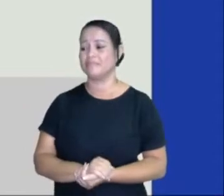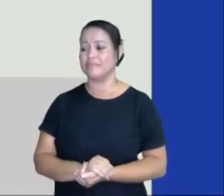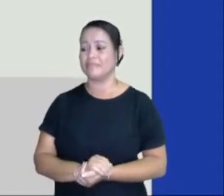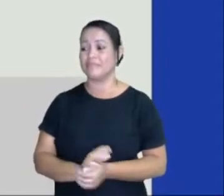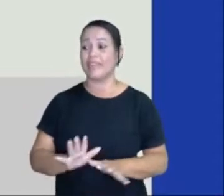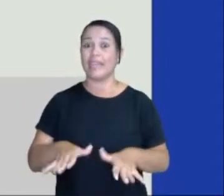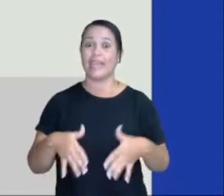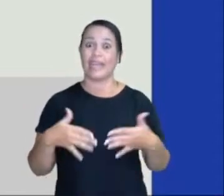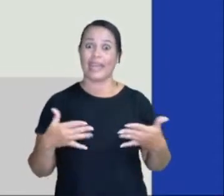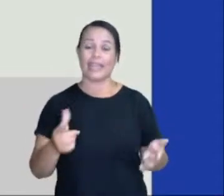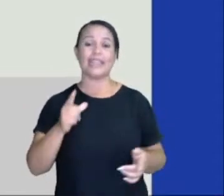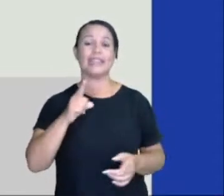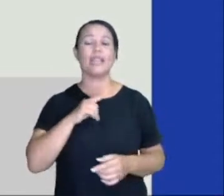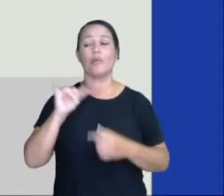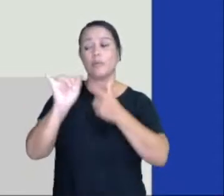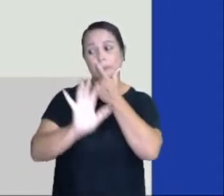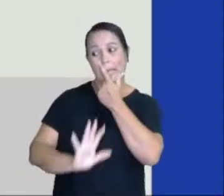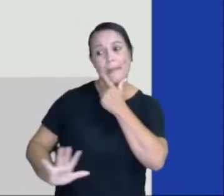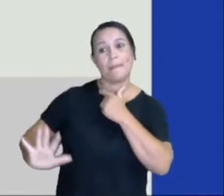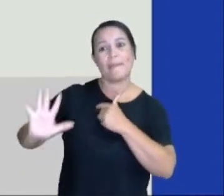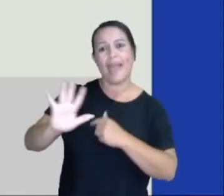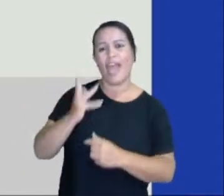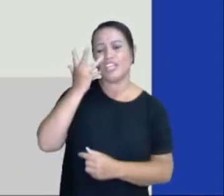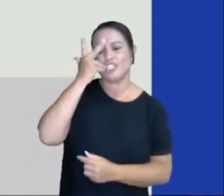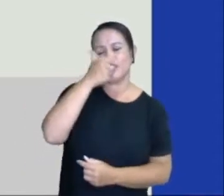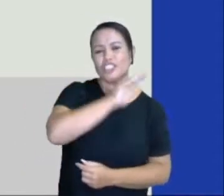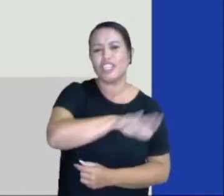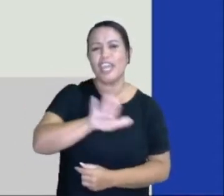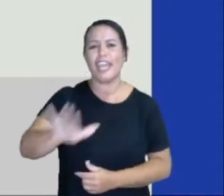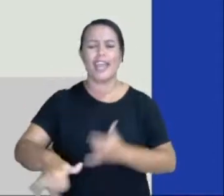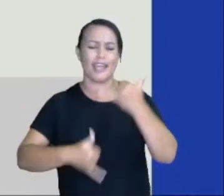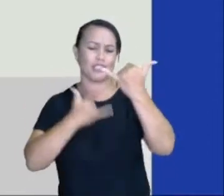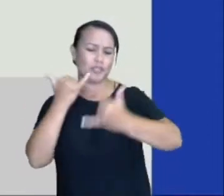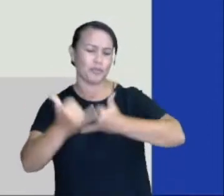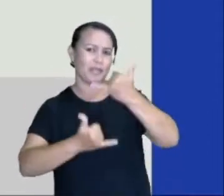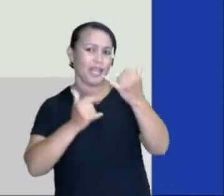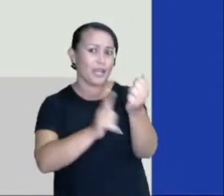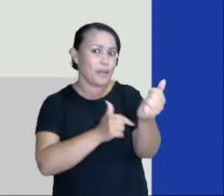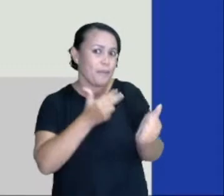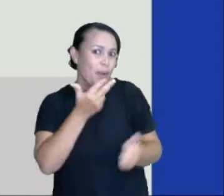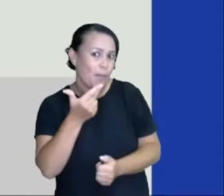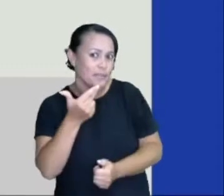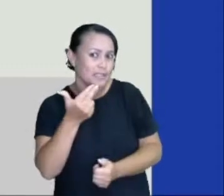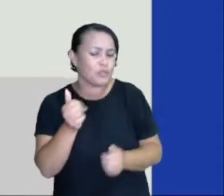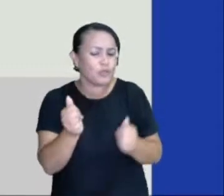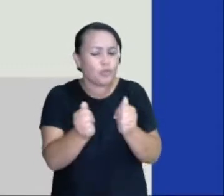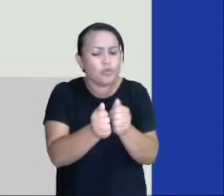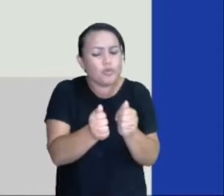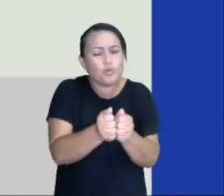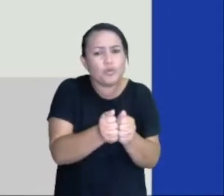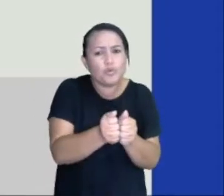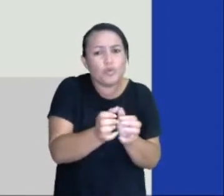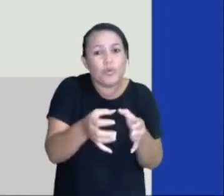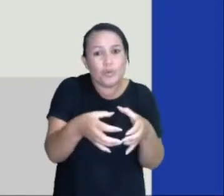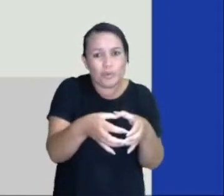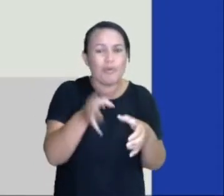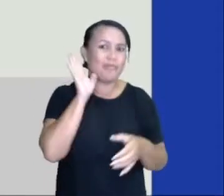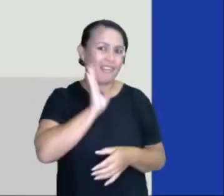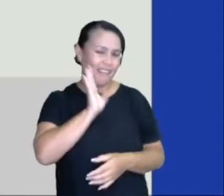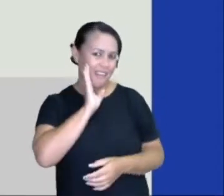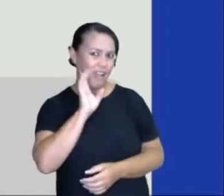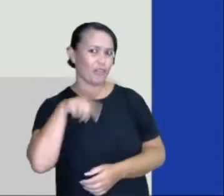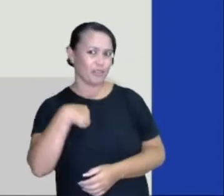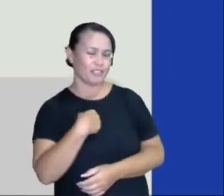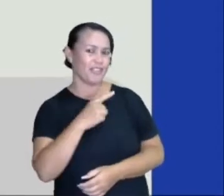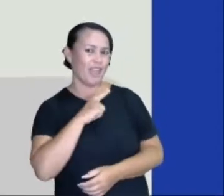E aí temos a imagem de crianças brincando, irmãozinhos, eles estão juntos. É muito legal a gente